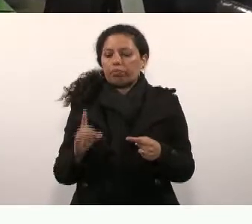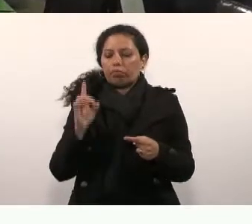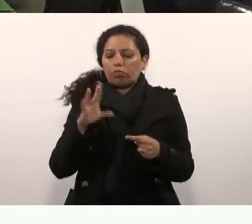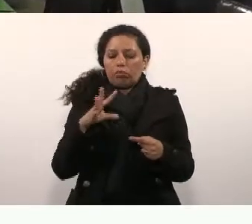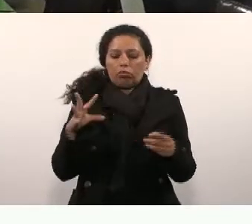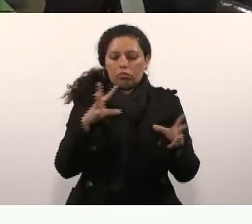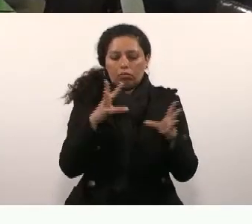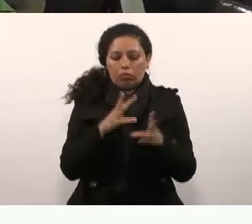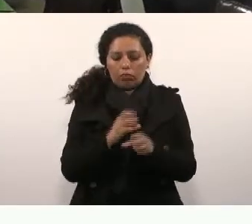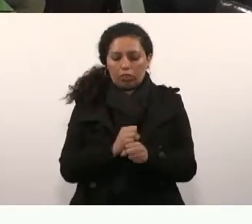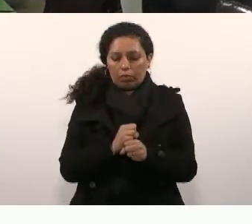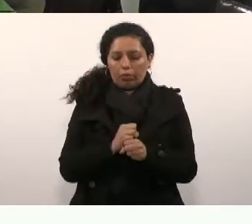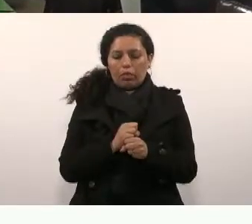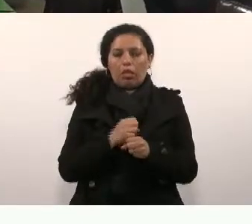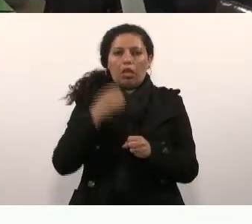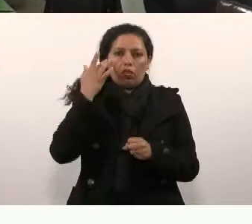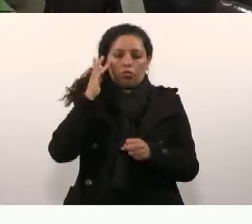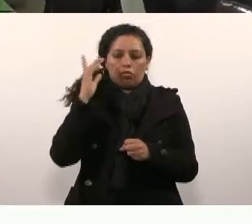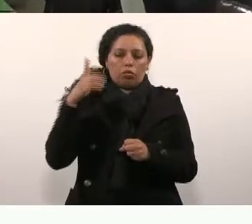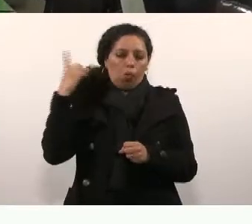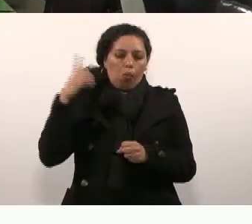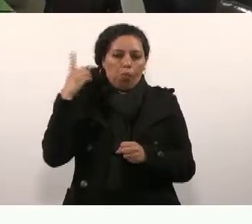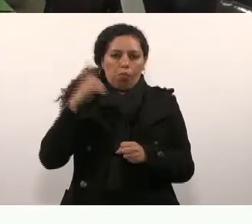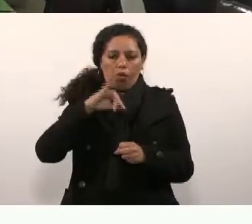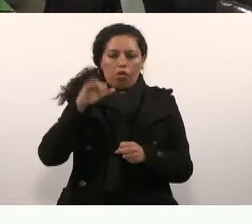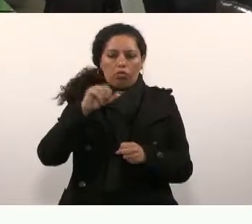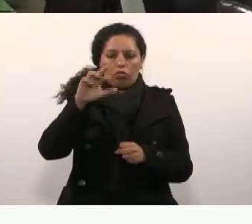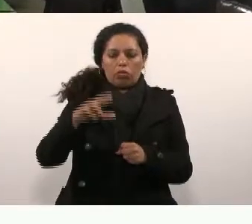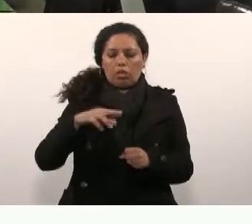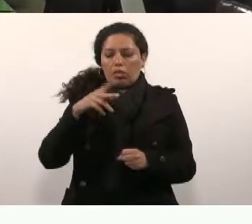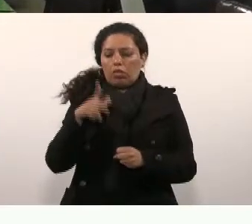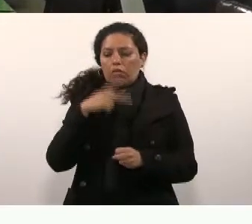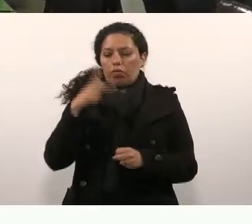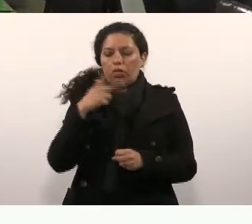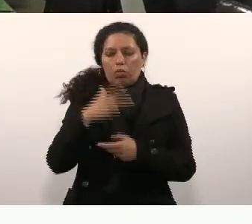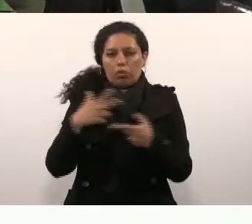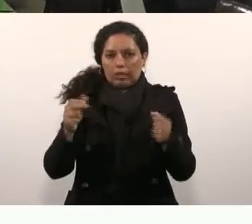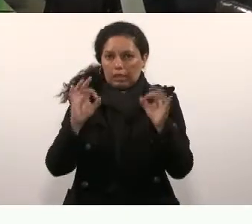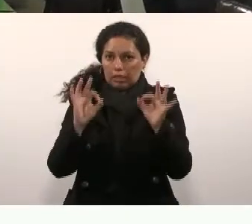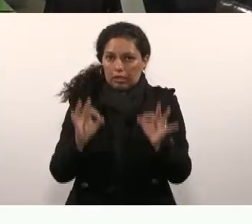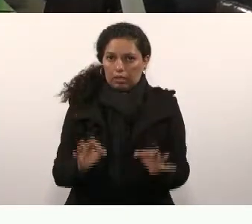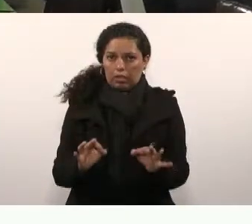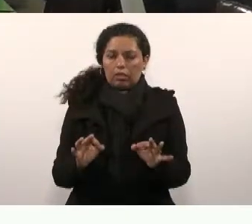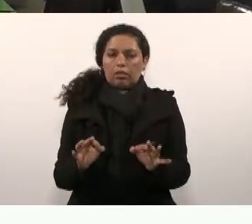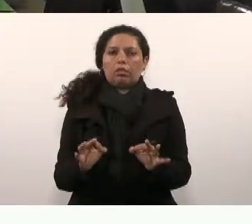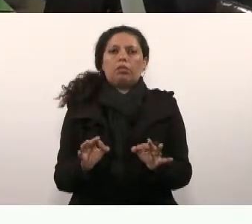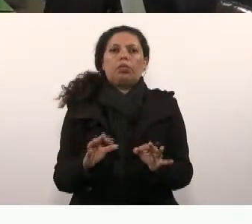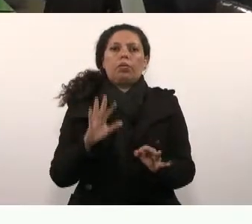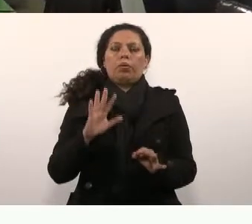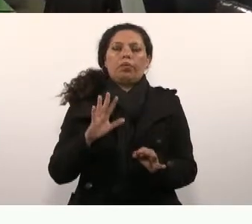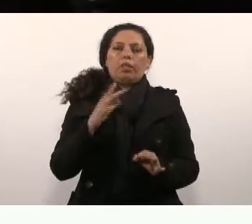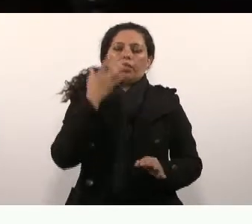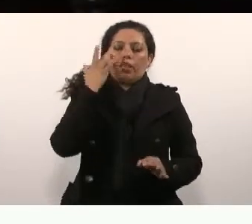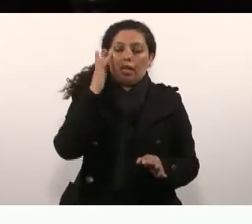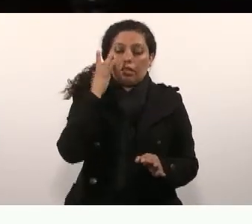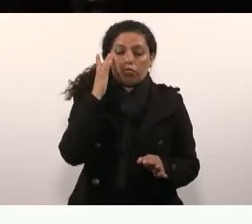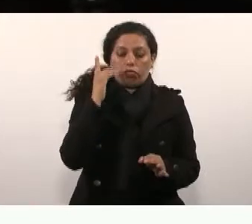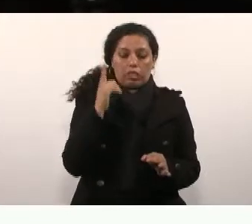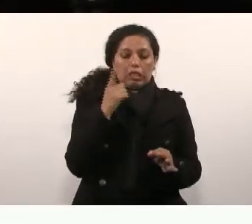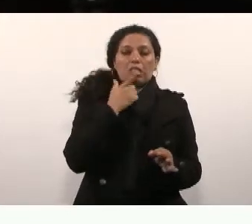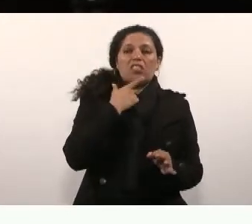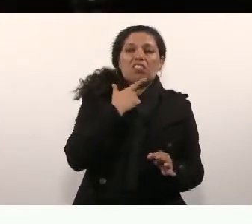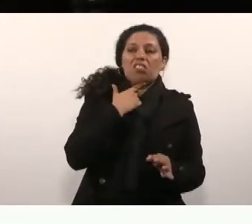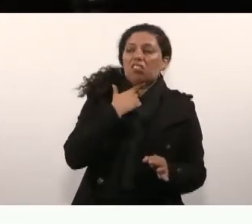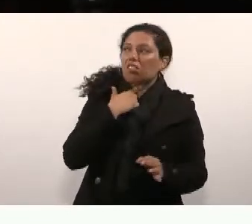acrescentar isso. Acho que o deputado Jair Bittencourt e o deputado Tiago Pampolho foram muito felizes nas colocações. Acho que tem essa ânsia, né, da gente